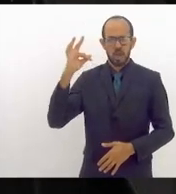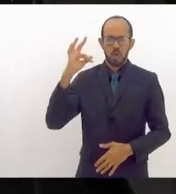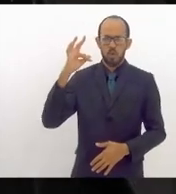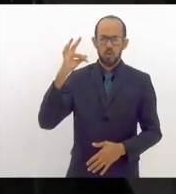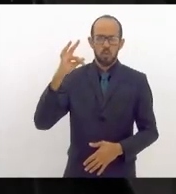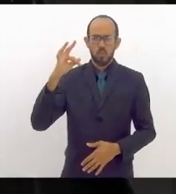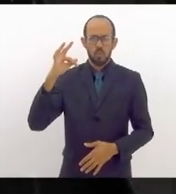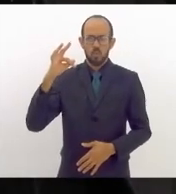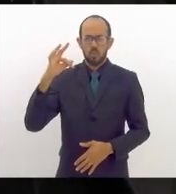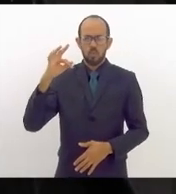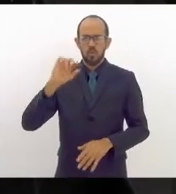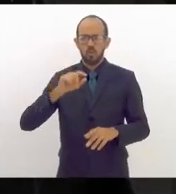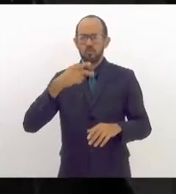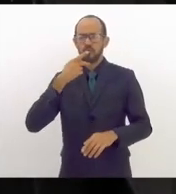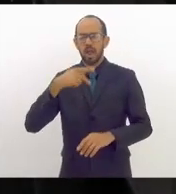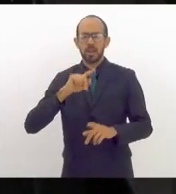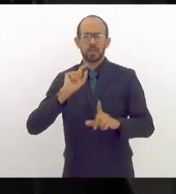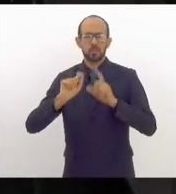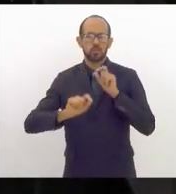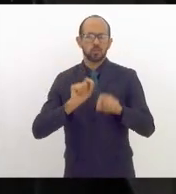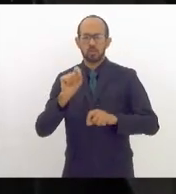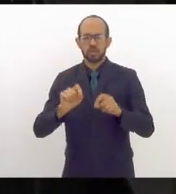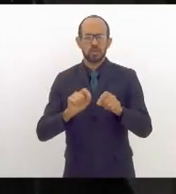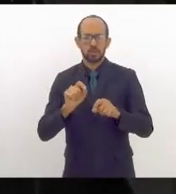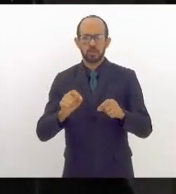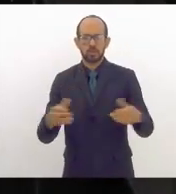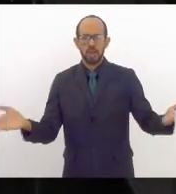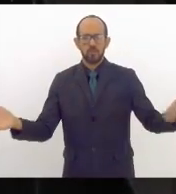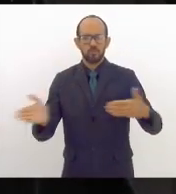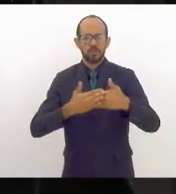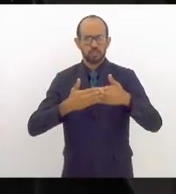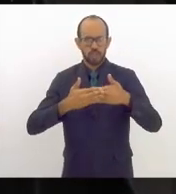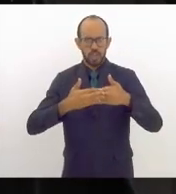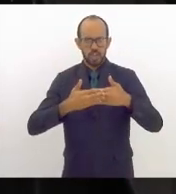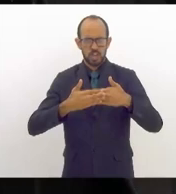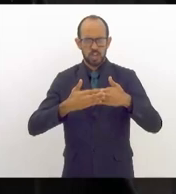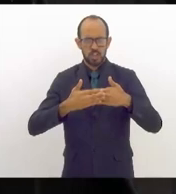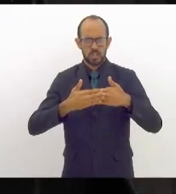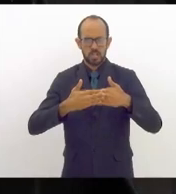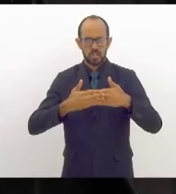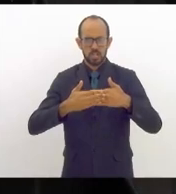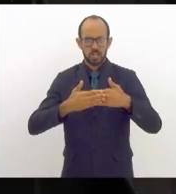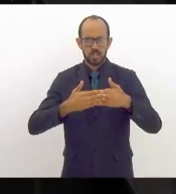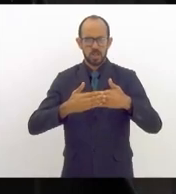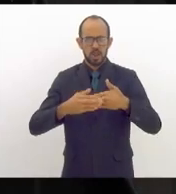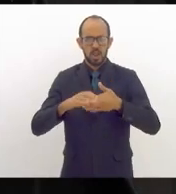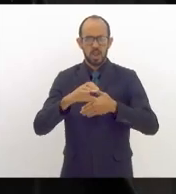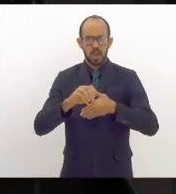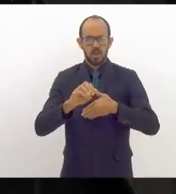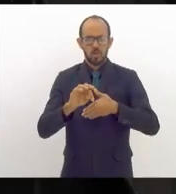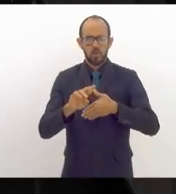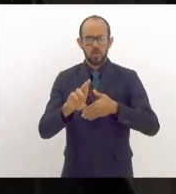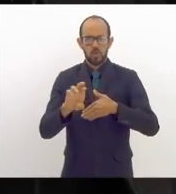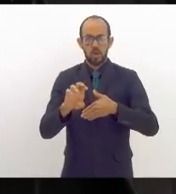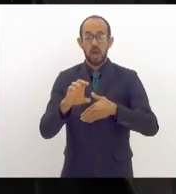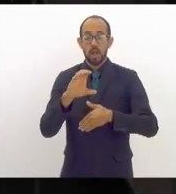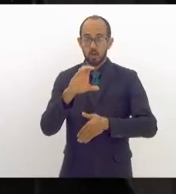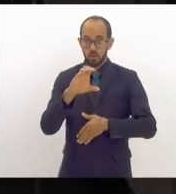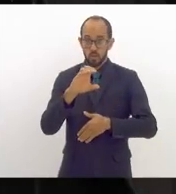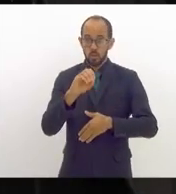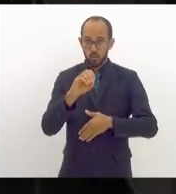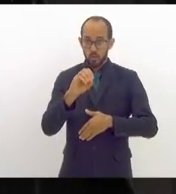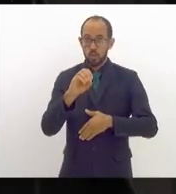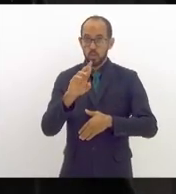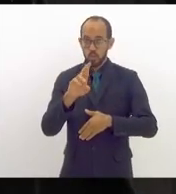diga que para fechar a corte Suprema de Justiça no Brasil o Supremo Tribunal